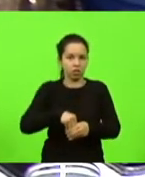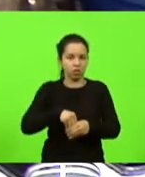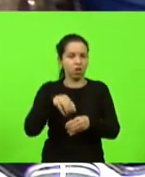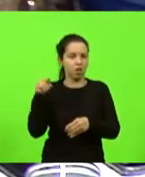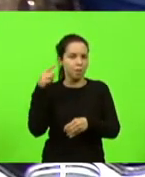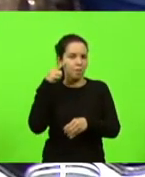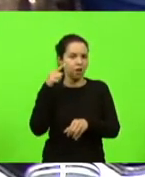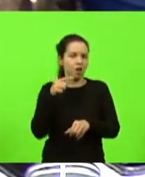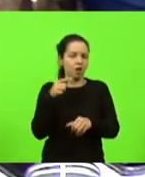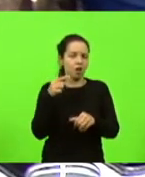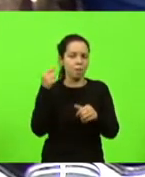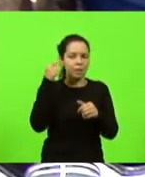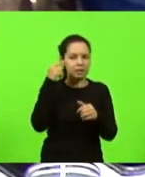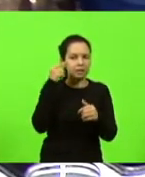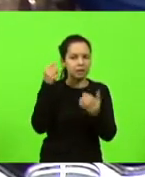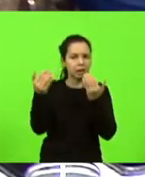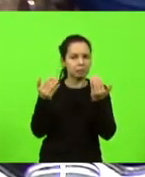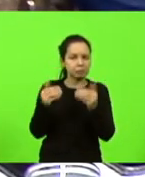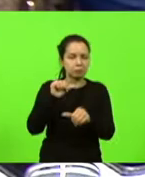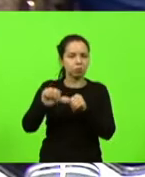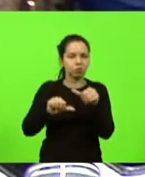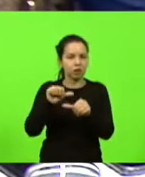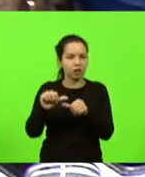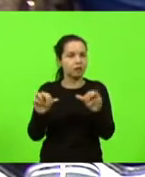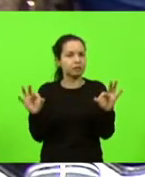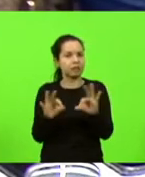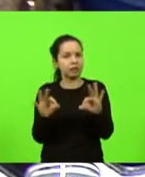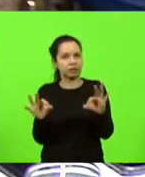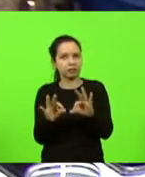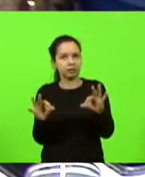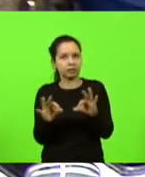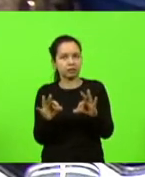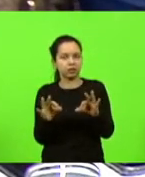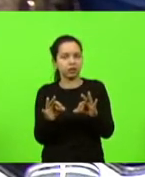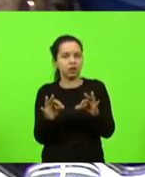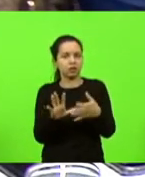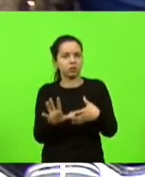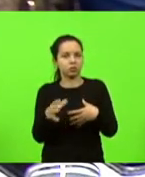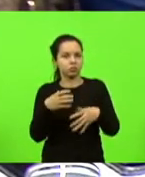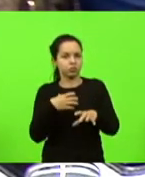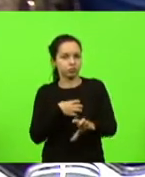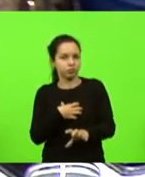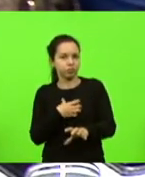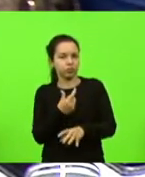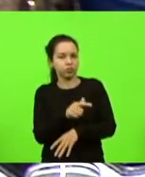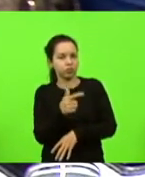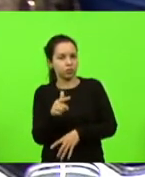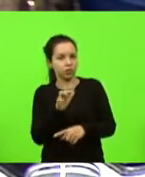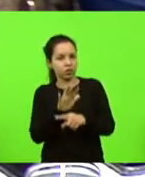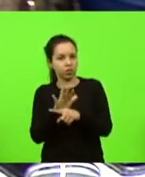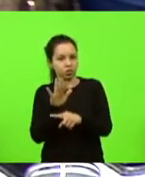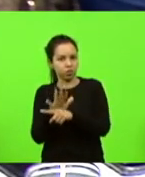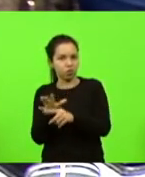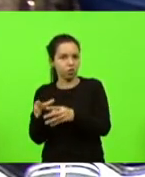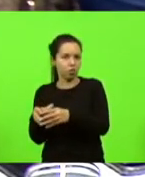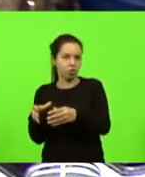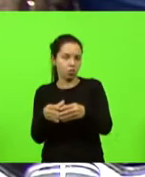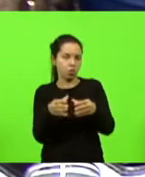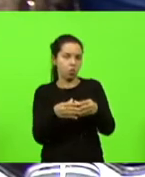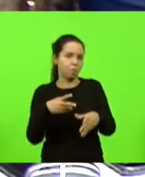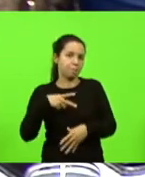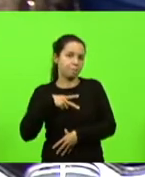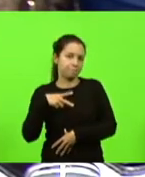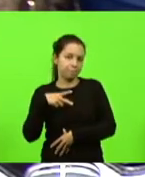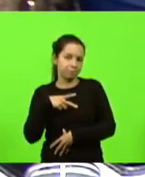isso. O governo nem parou para mudar isso. Ou seja, não teve sensibilidade para ajudar a iniciativa privada.